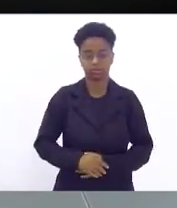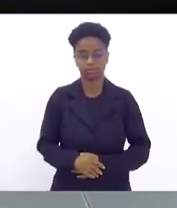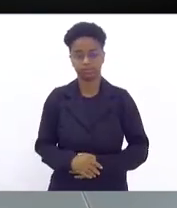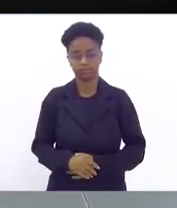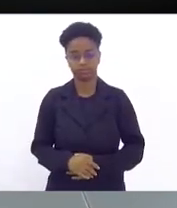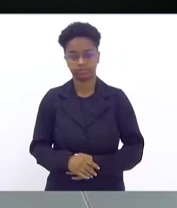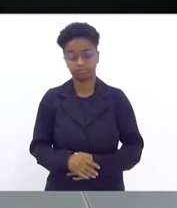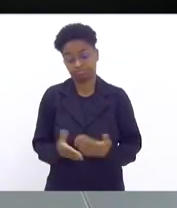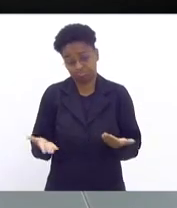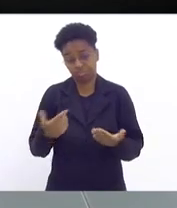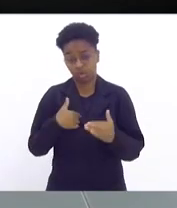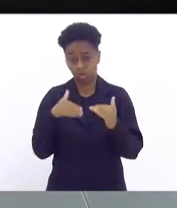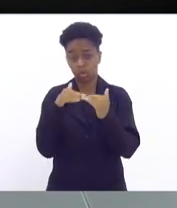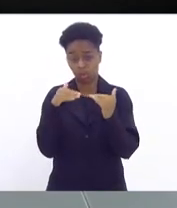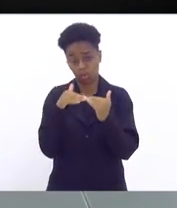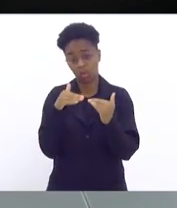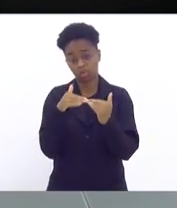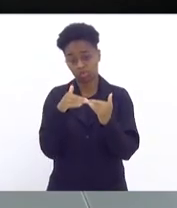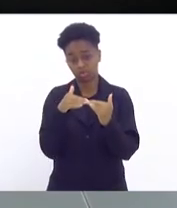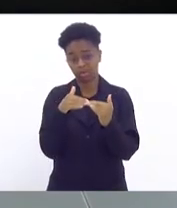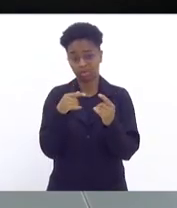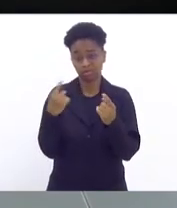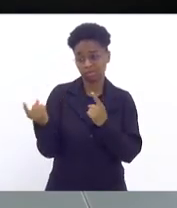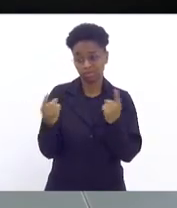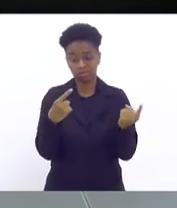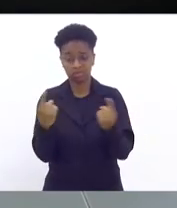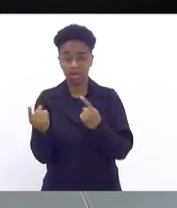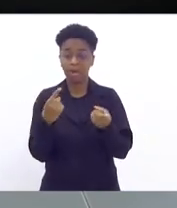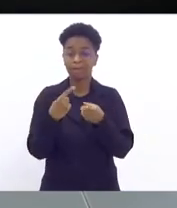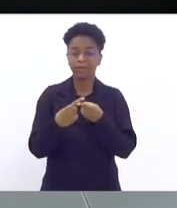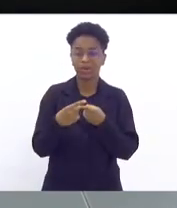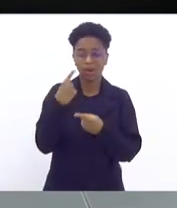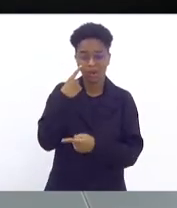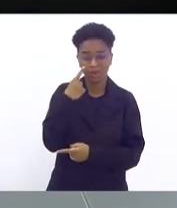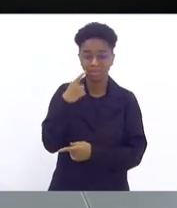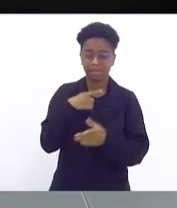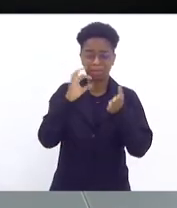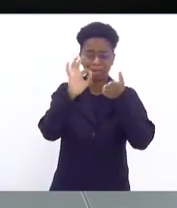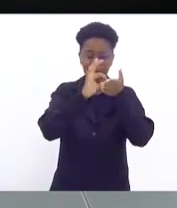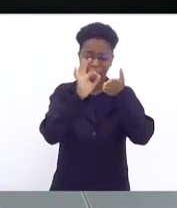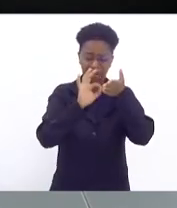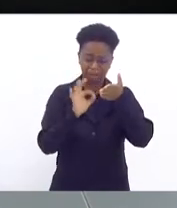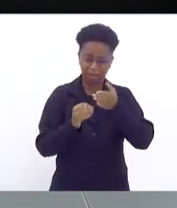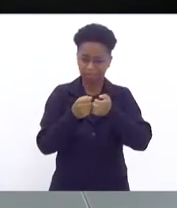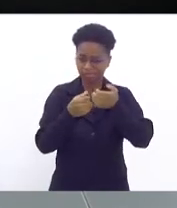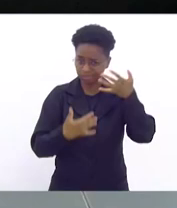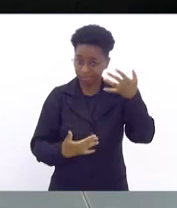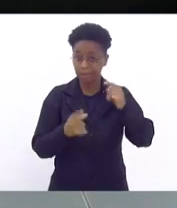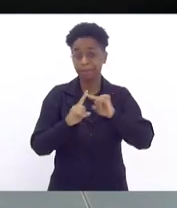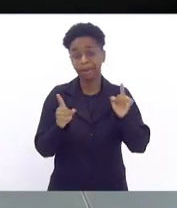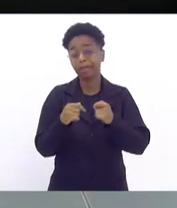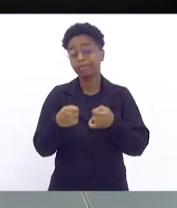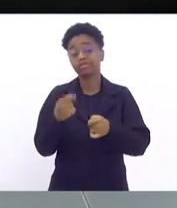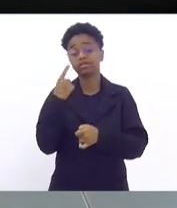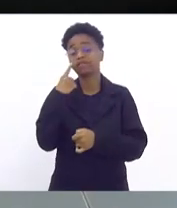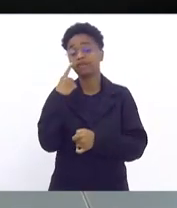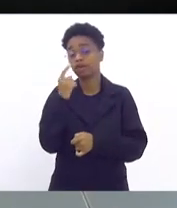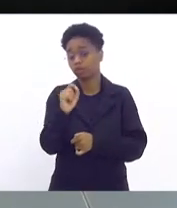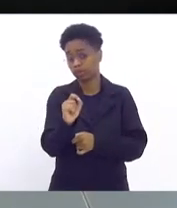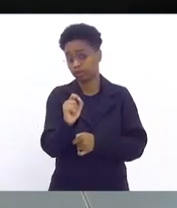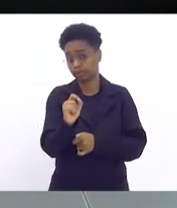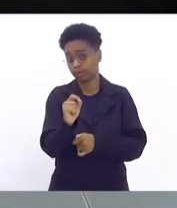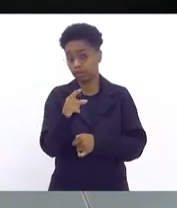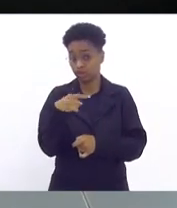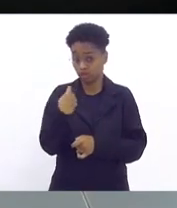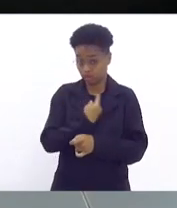e eu eu concordo com essa alternativa porque veja só apesar de ser muito assinatura A gente tem que ver os dois lados tem um lado que a gente